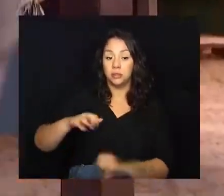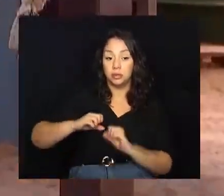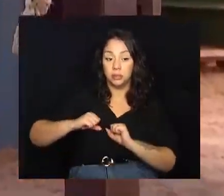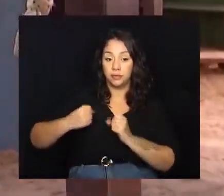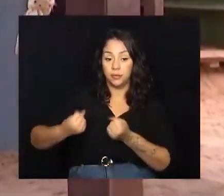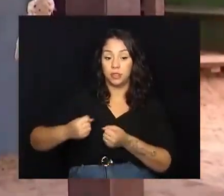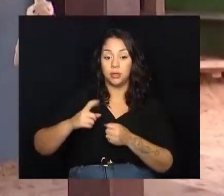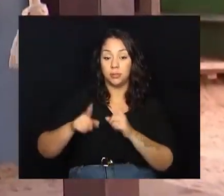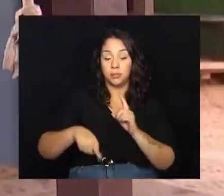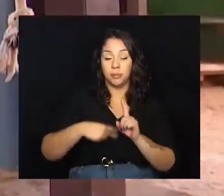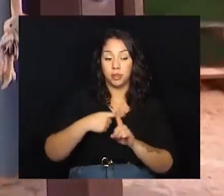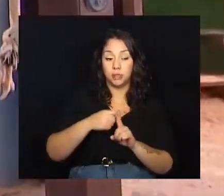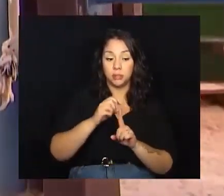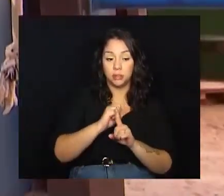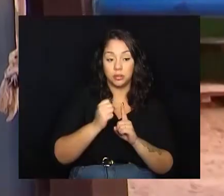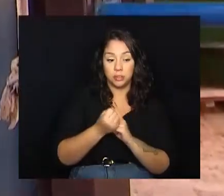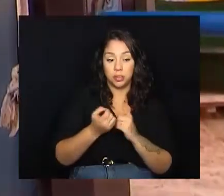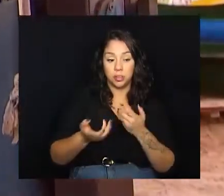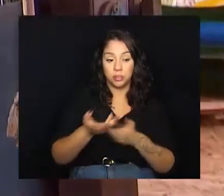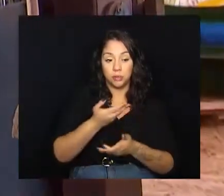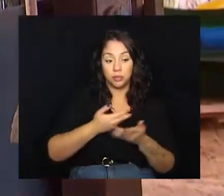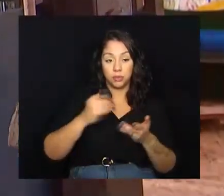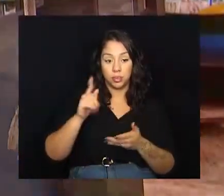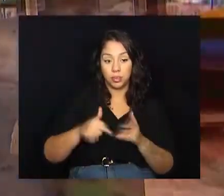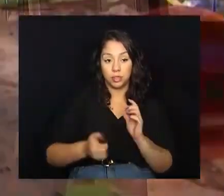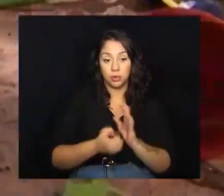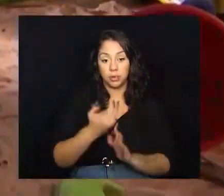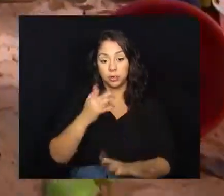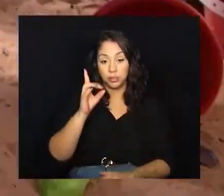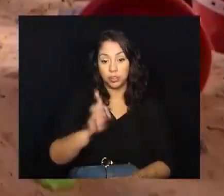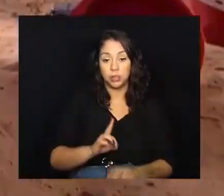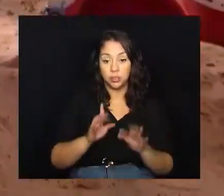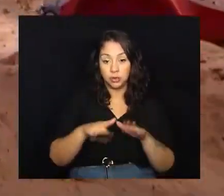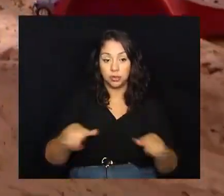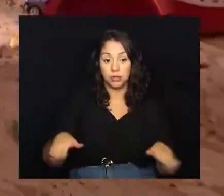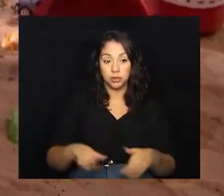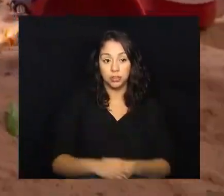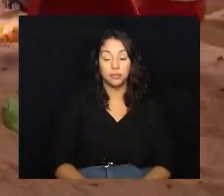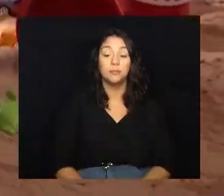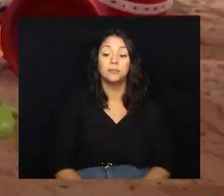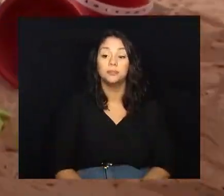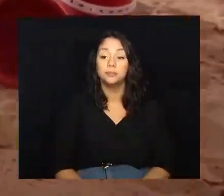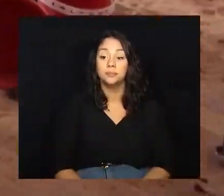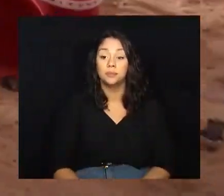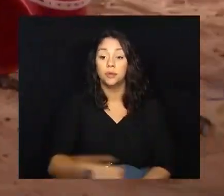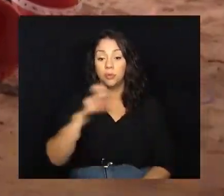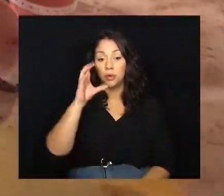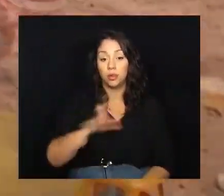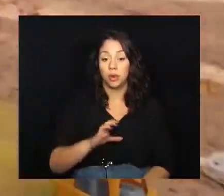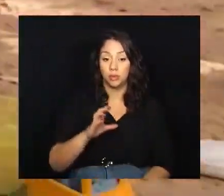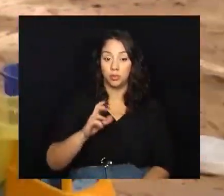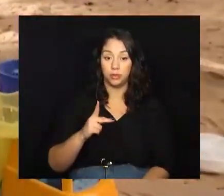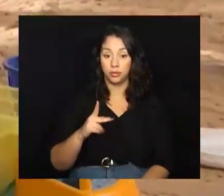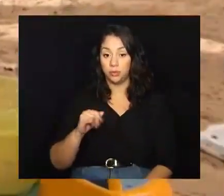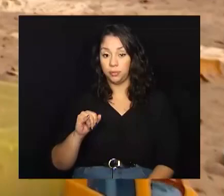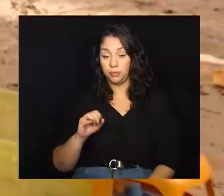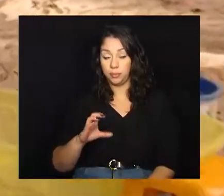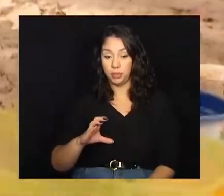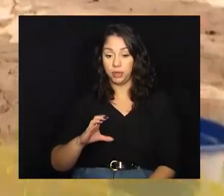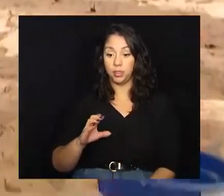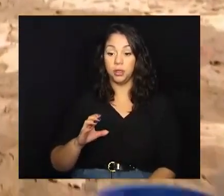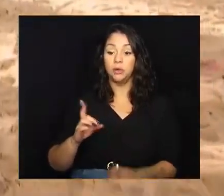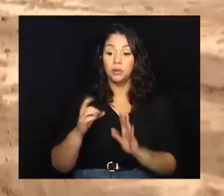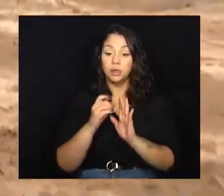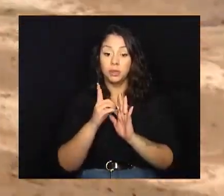promoção e realização dos Direitos da Criança de acordo com o coordenador do Pic o decreto reconhece